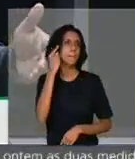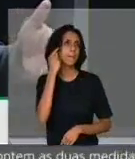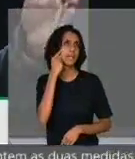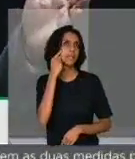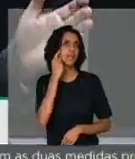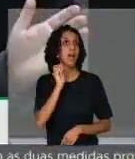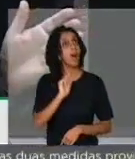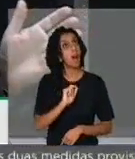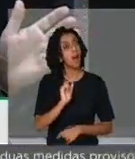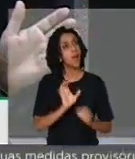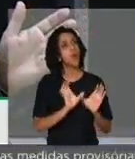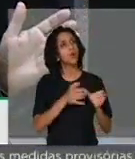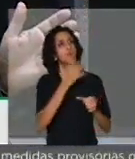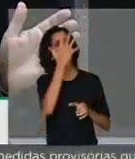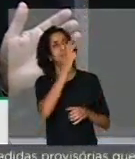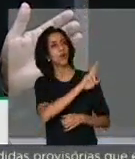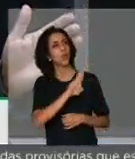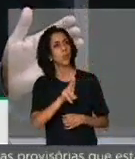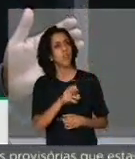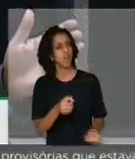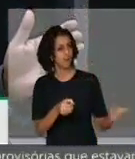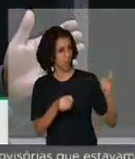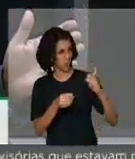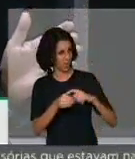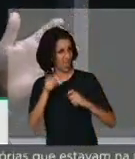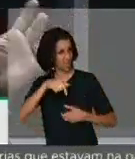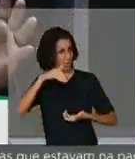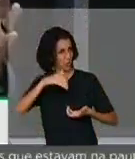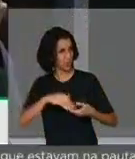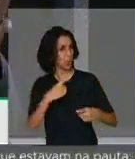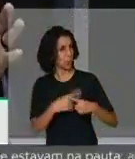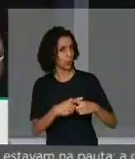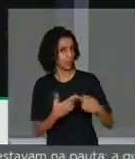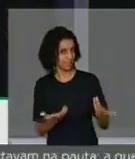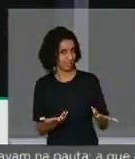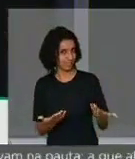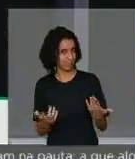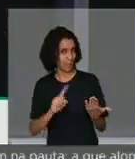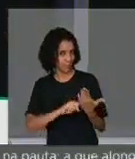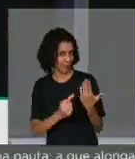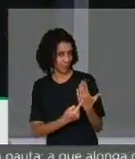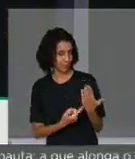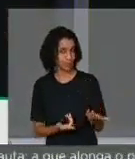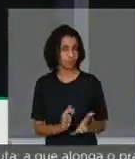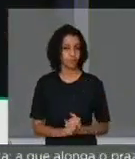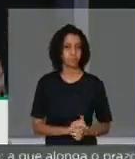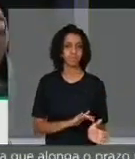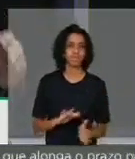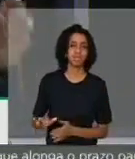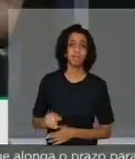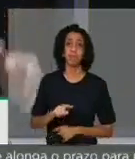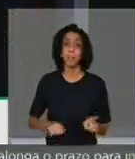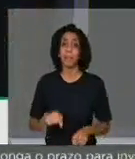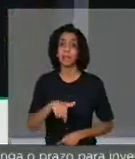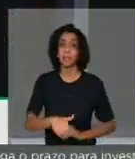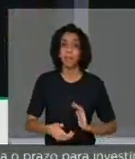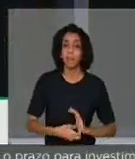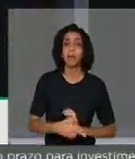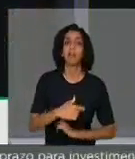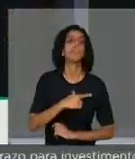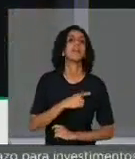Tínhamos que ter definido uma situação atípica. Na verdade, a Câmara dos Deputados tem